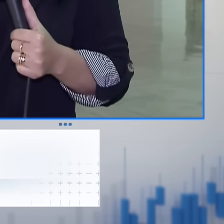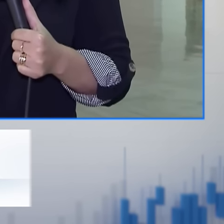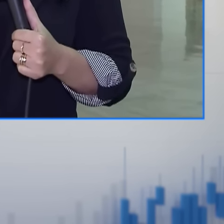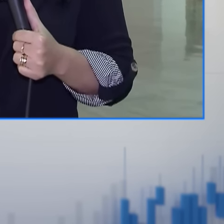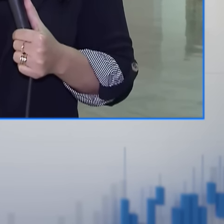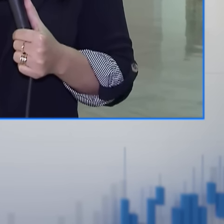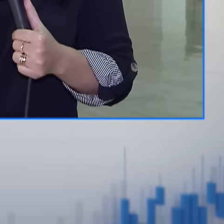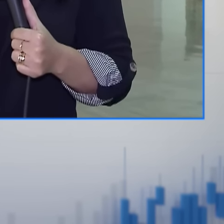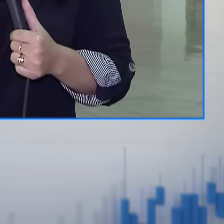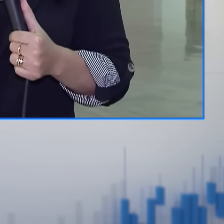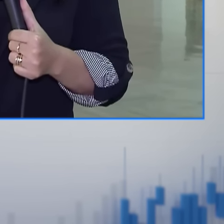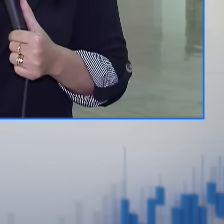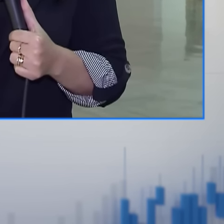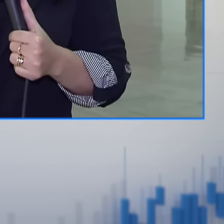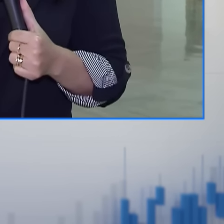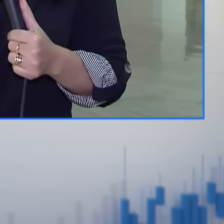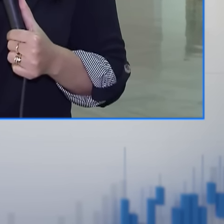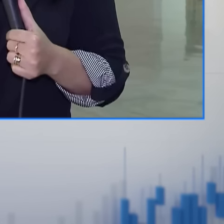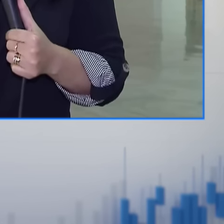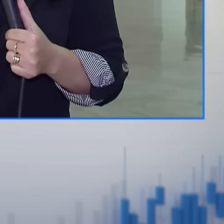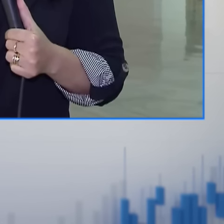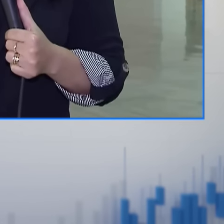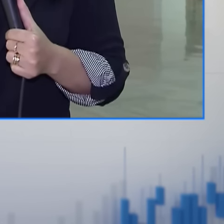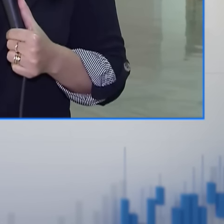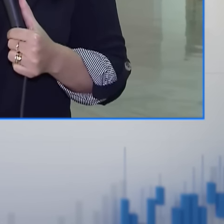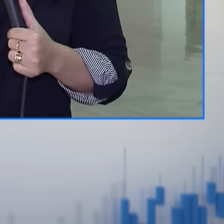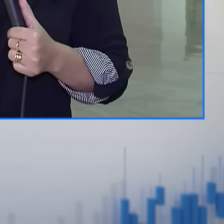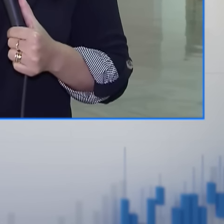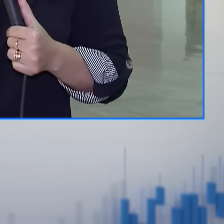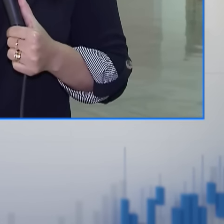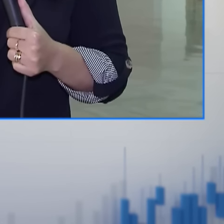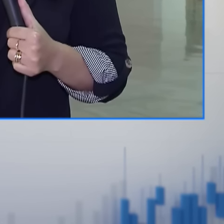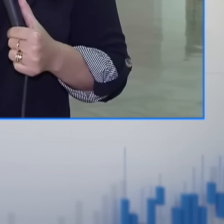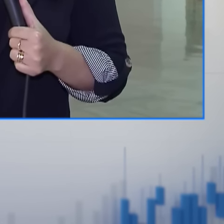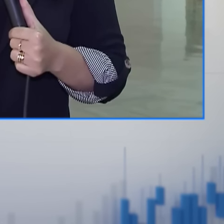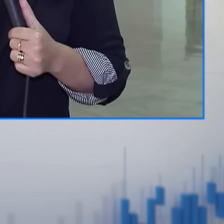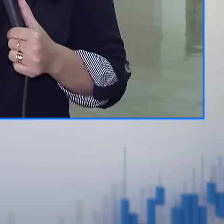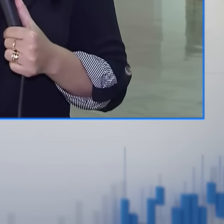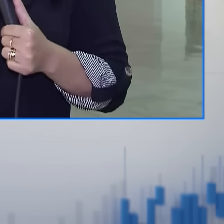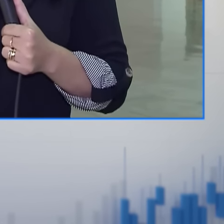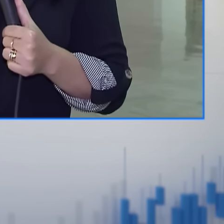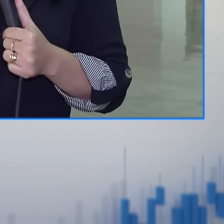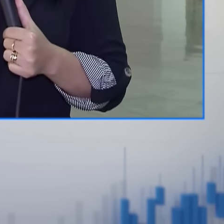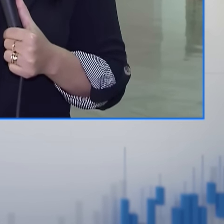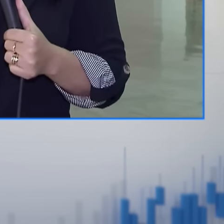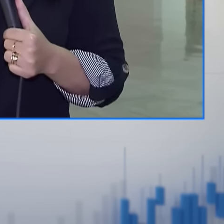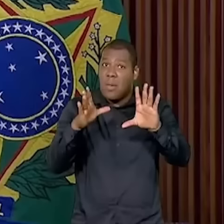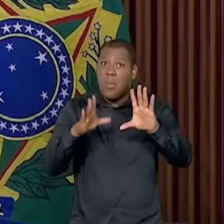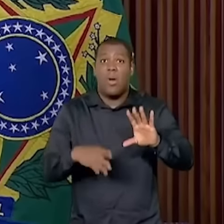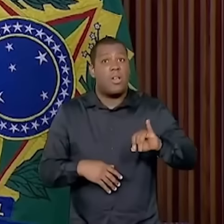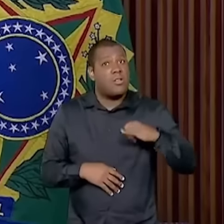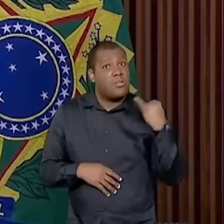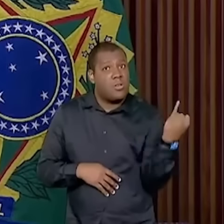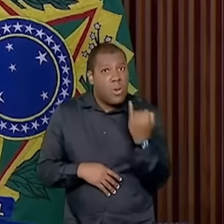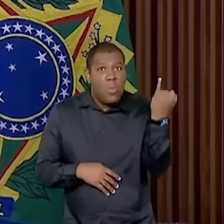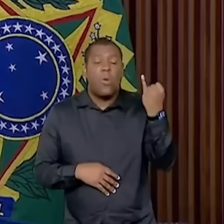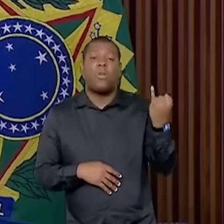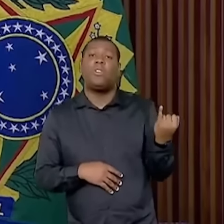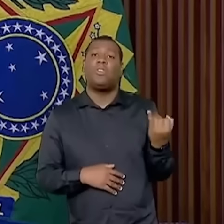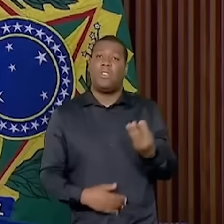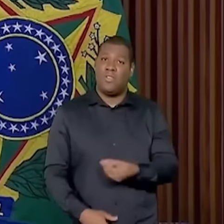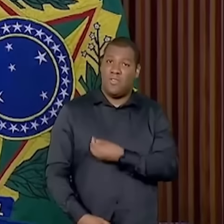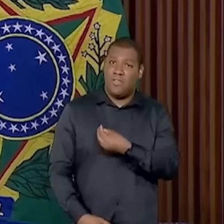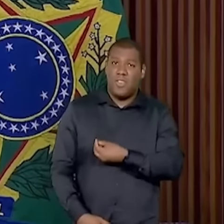trecho do presidente Lula falando sobre evangélicos e eu volto com a Soane rapidamente. Vamos lá? A democracia